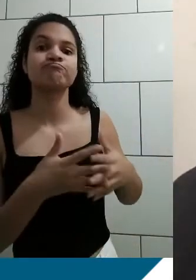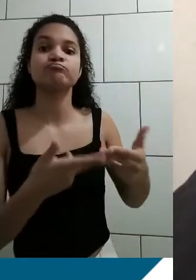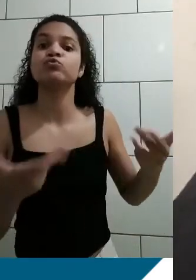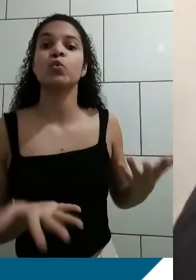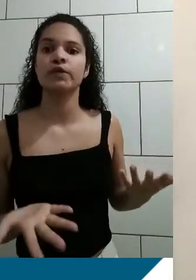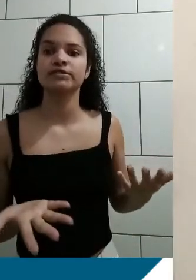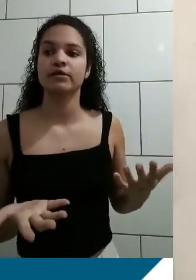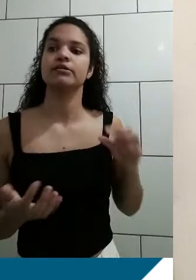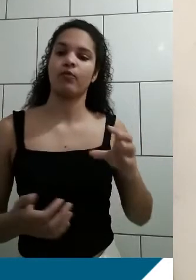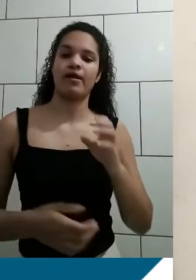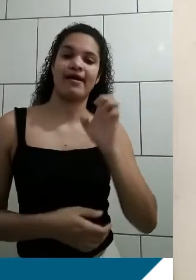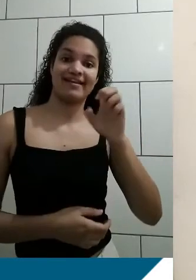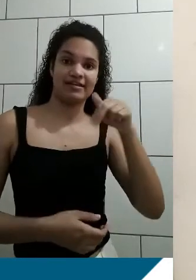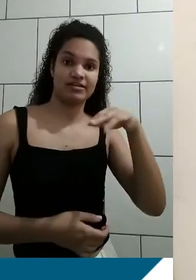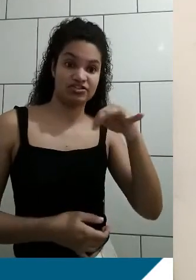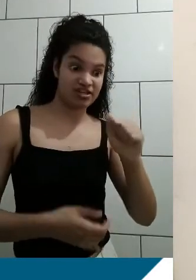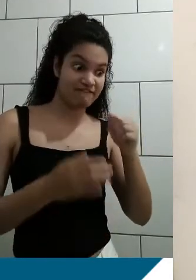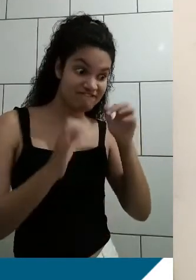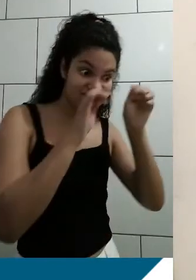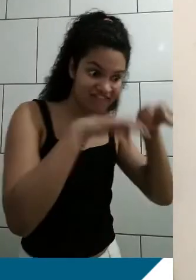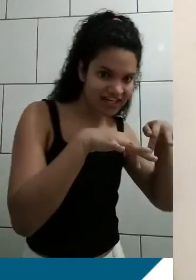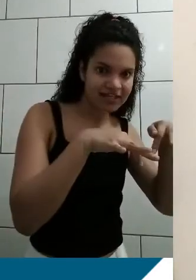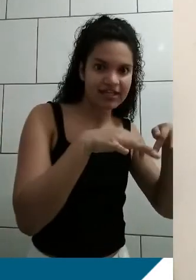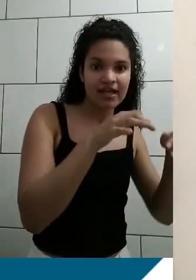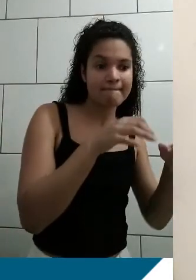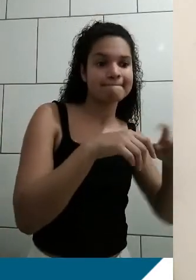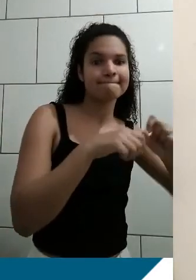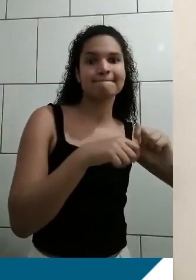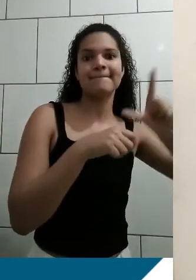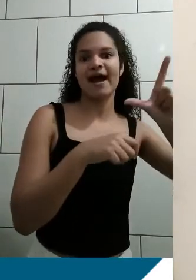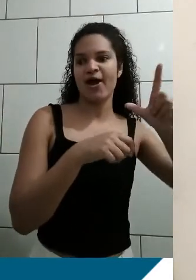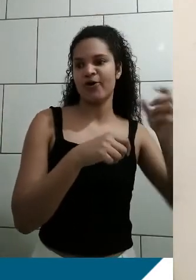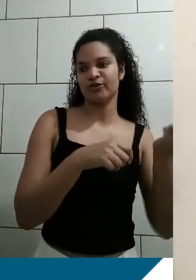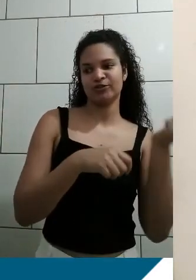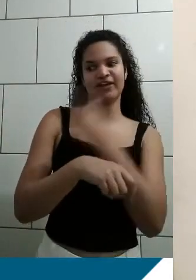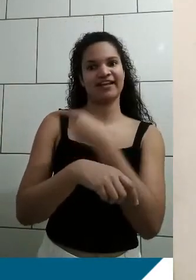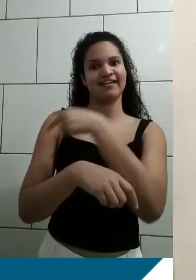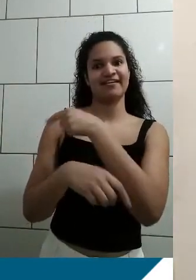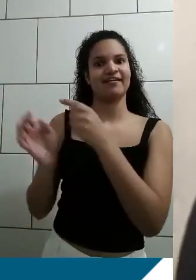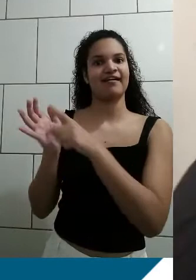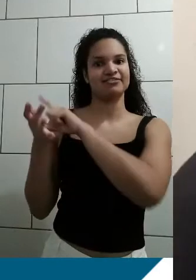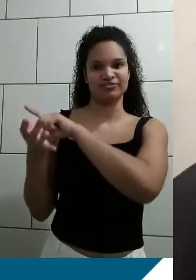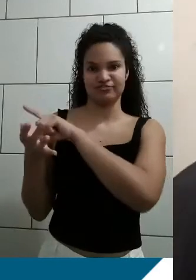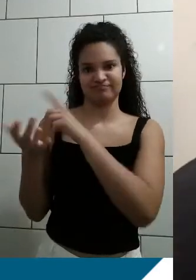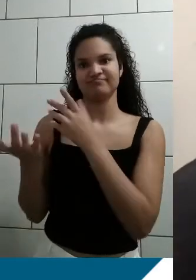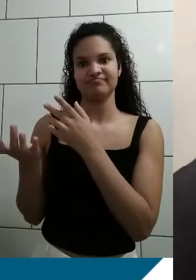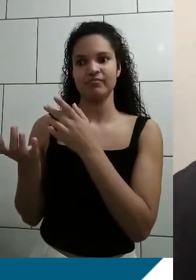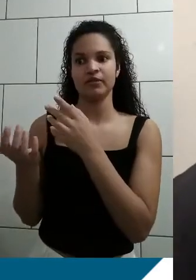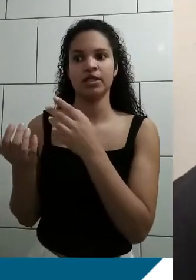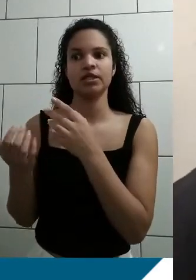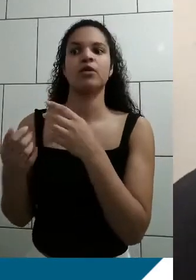depois, né, já que ocorreu uma perda no processo, a gente teria que descontar um valor aqui, ó, de uma